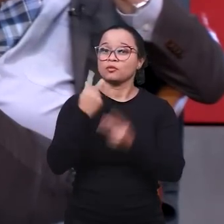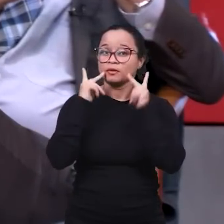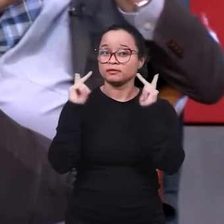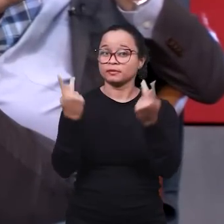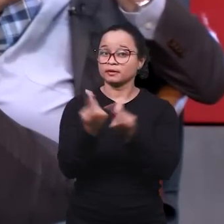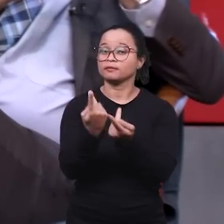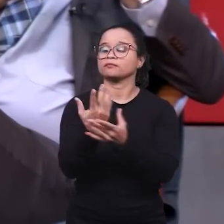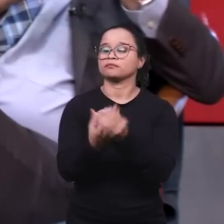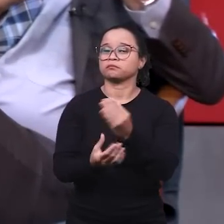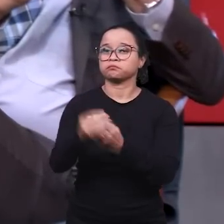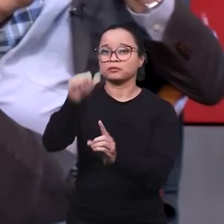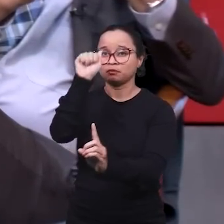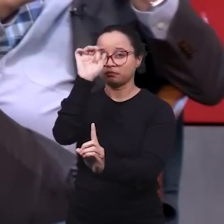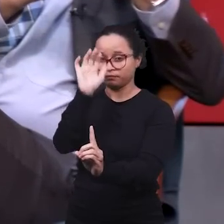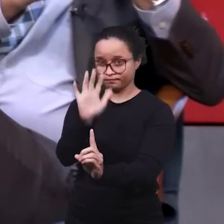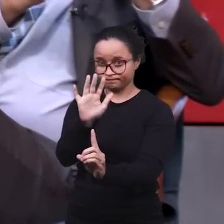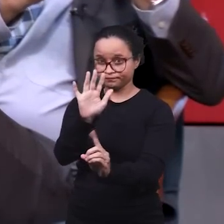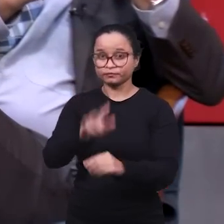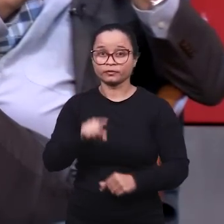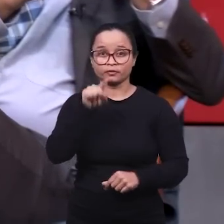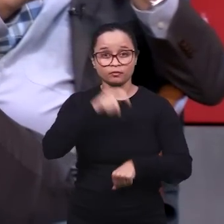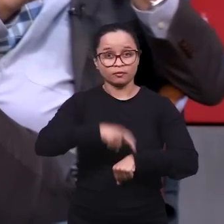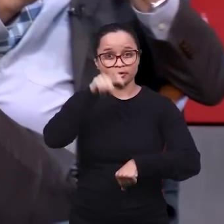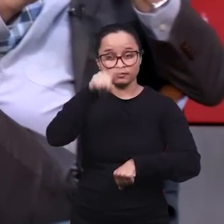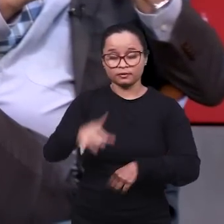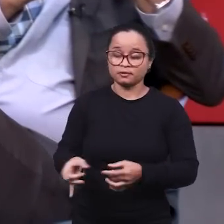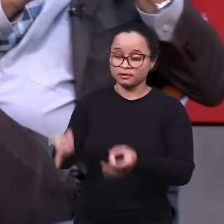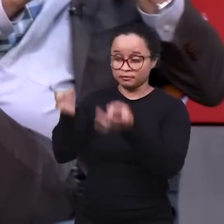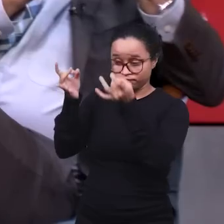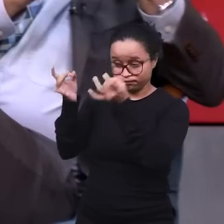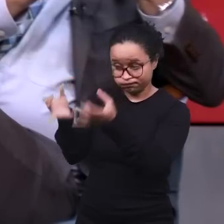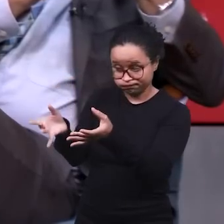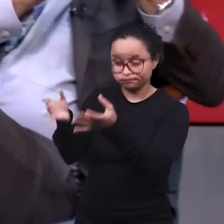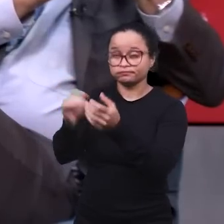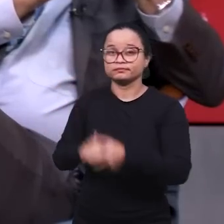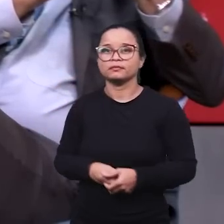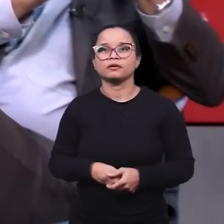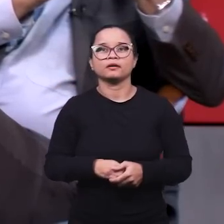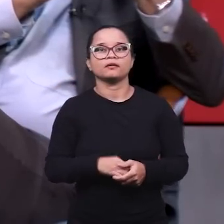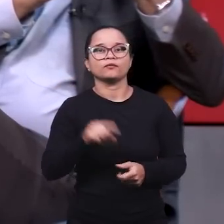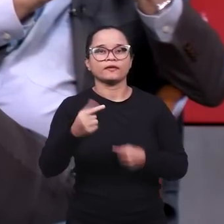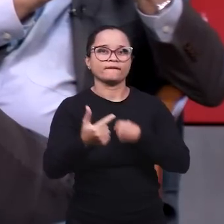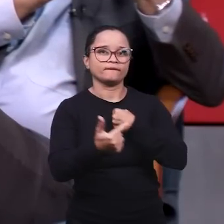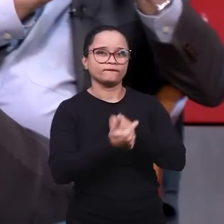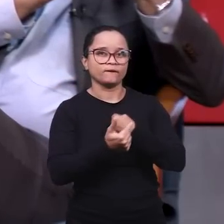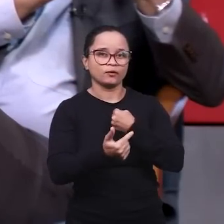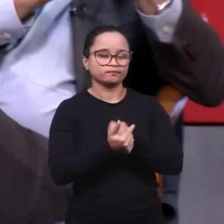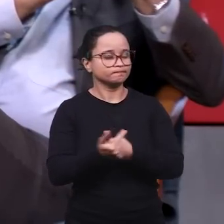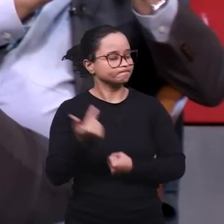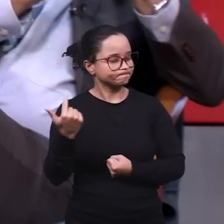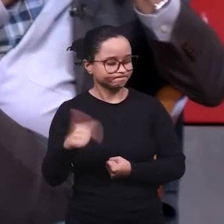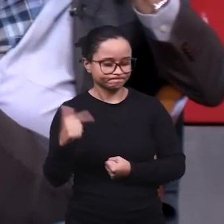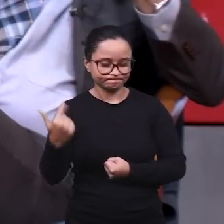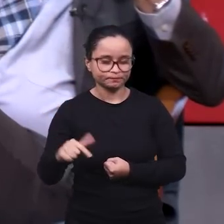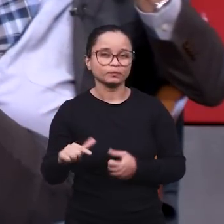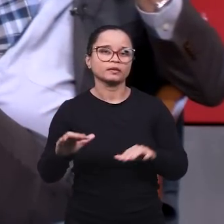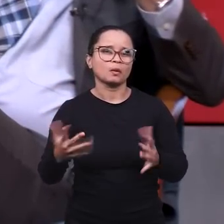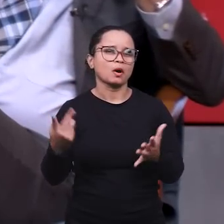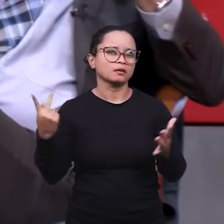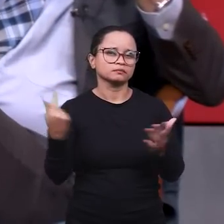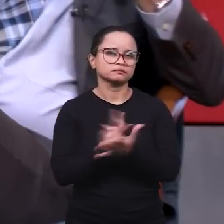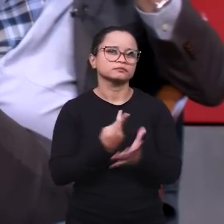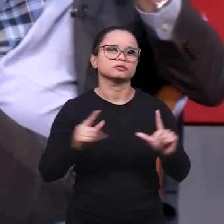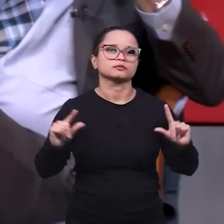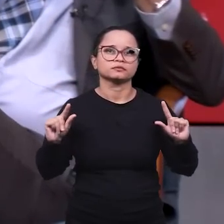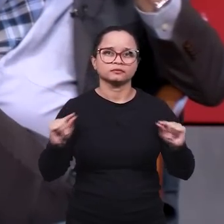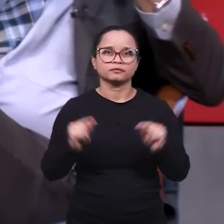preparadas. Quando você despreza isso, você não tem mais função. Então o que acontece? Você